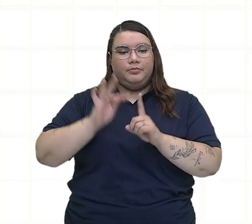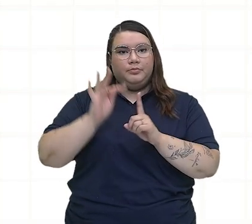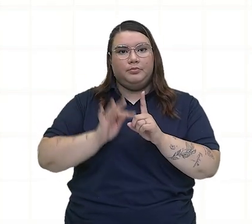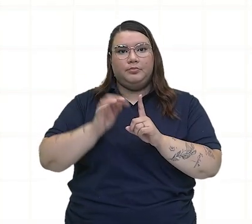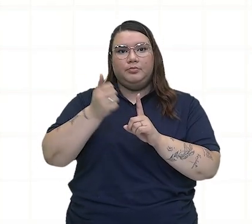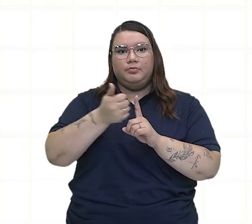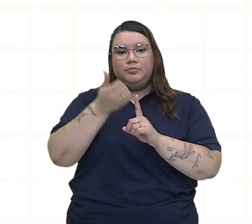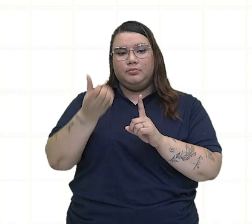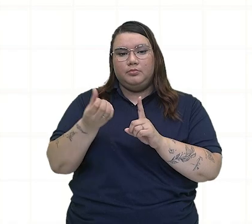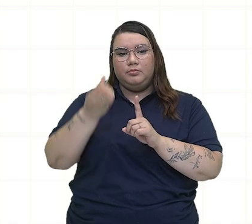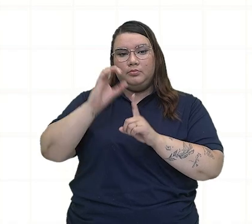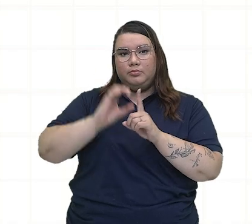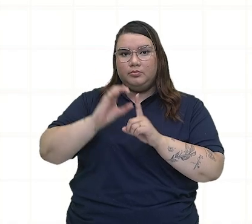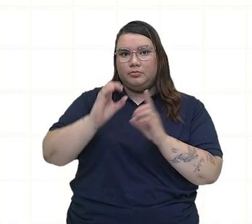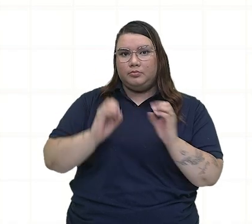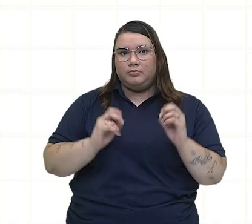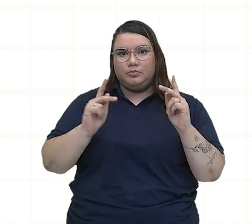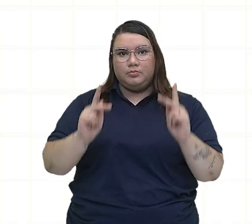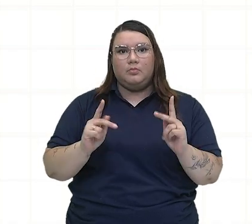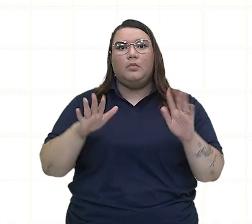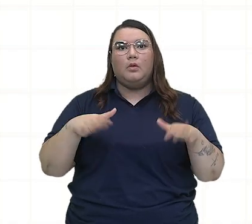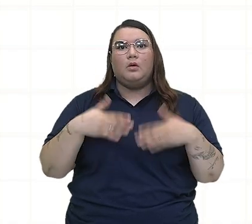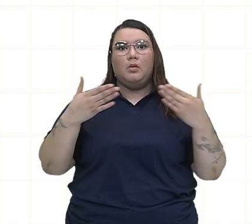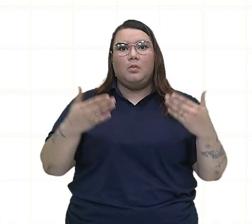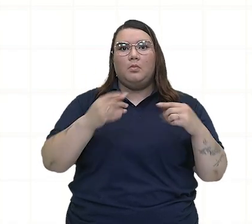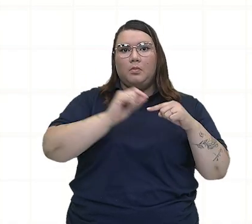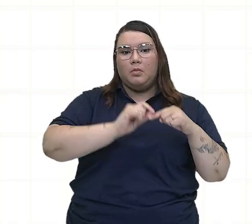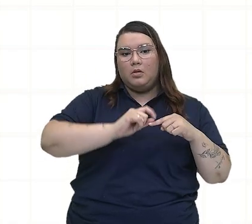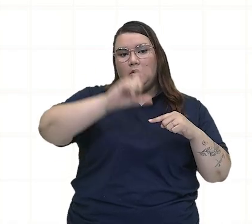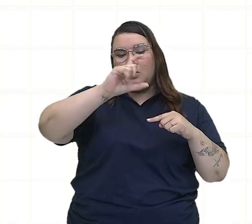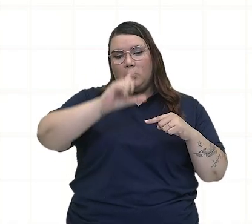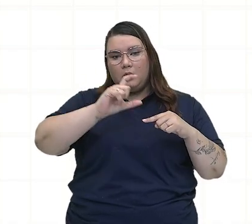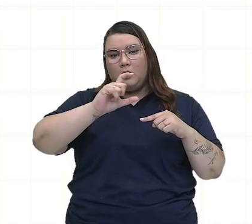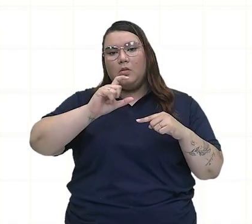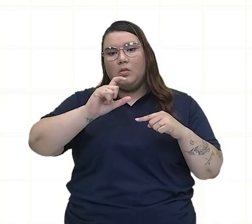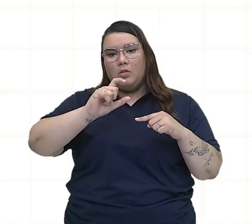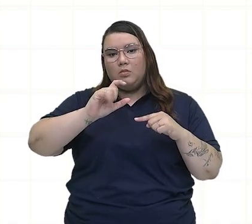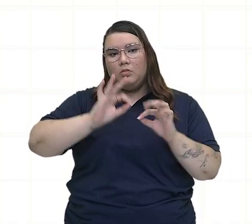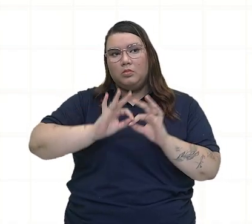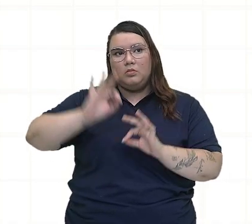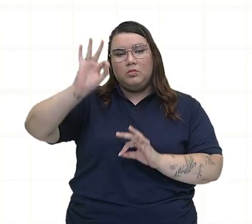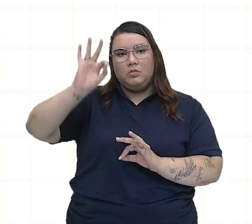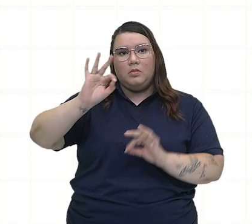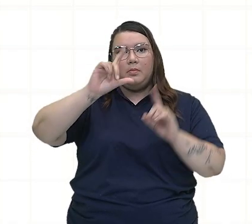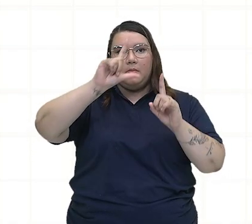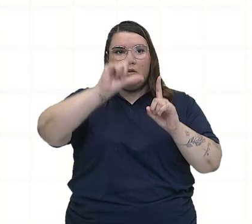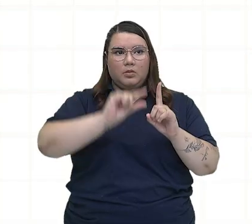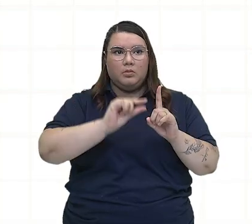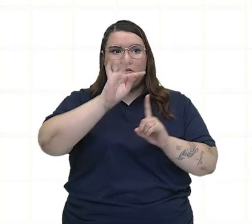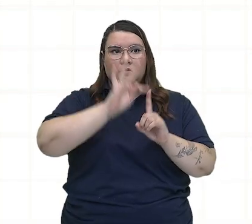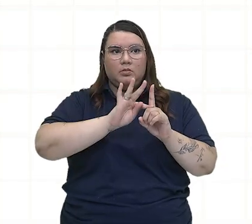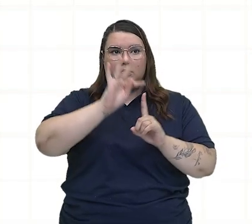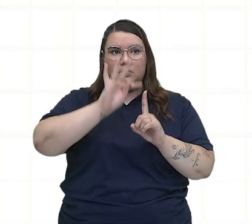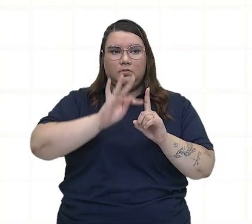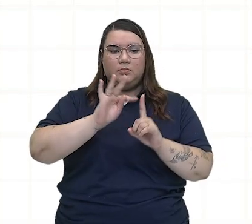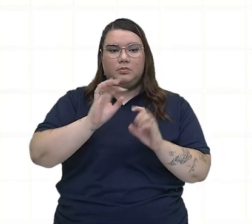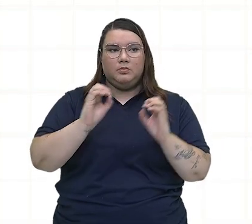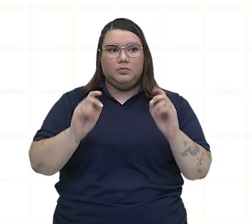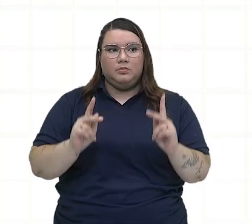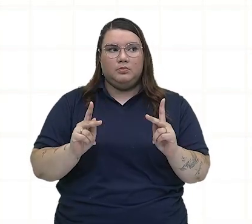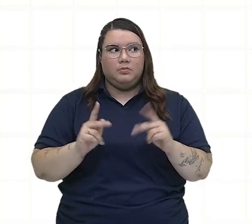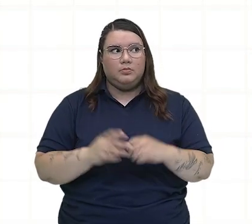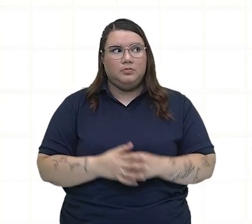mais baixa, 16 graus Celsius. Então, quanto maior a altitude, menor é a minha temperatura,